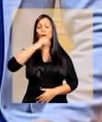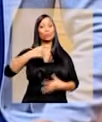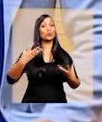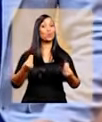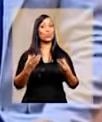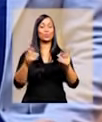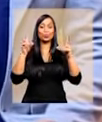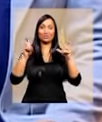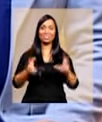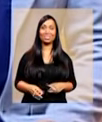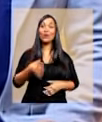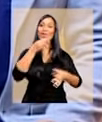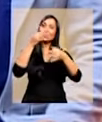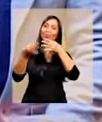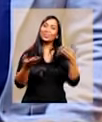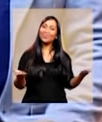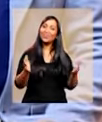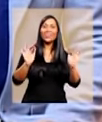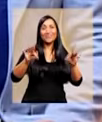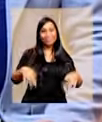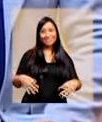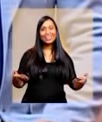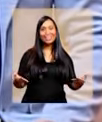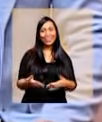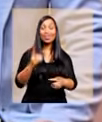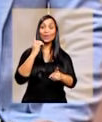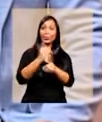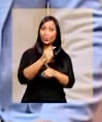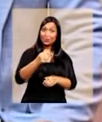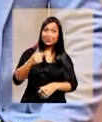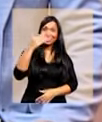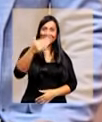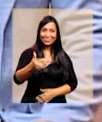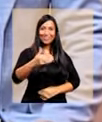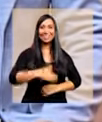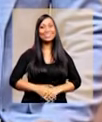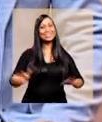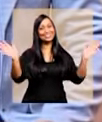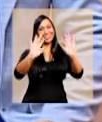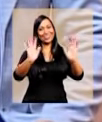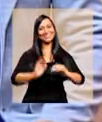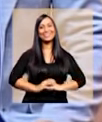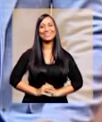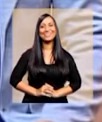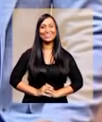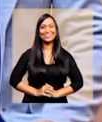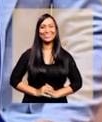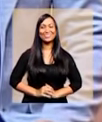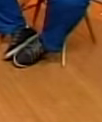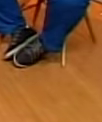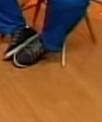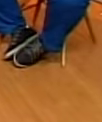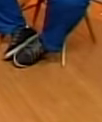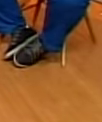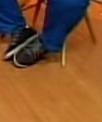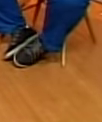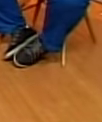Aprendemos muito sobre esse tema. Ponto de Vista de hoje fica por aqui. A gente se encontra na próxima semana. Tchau. Tchau.